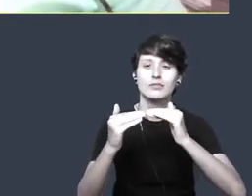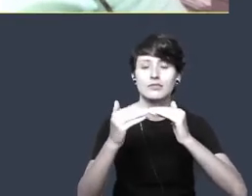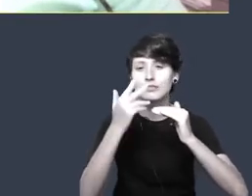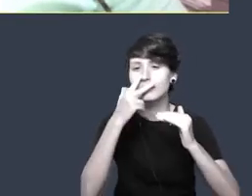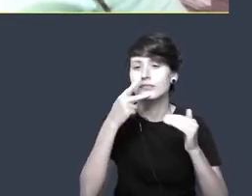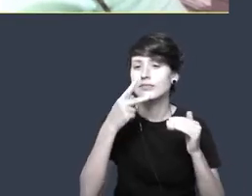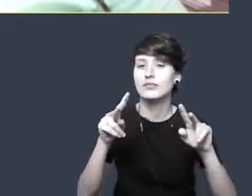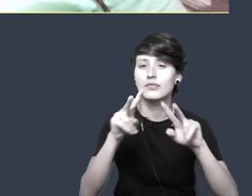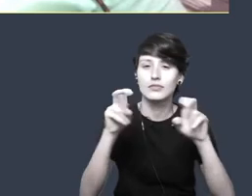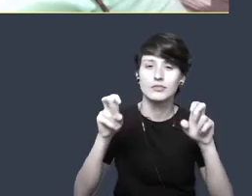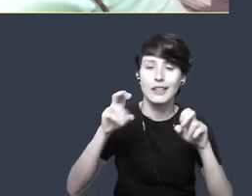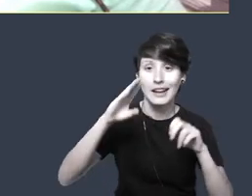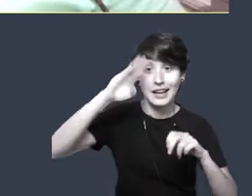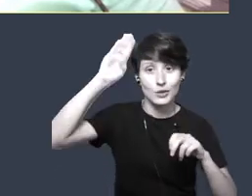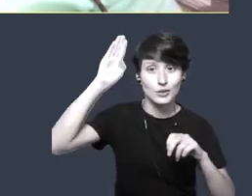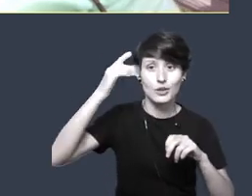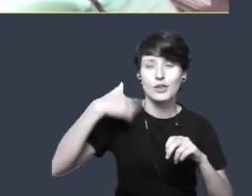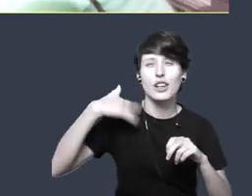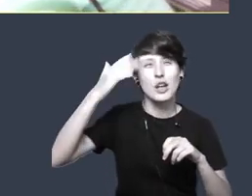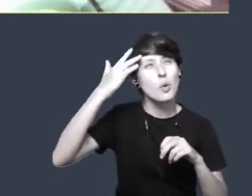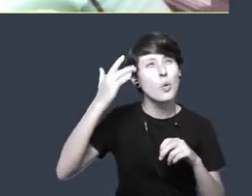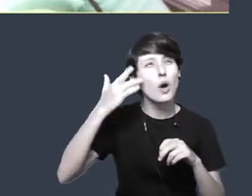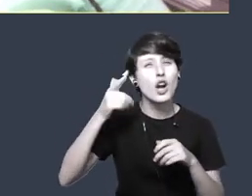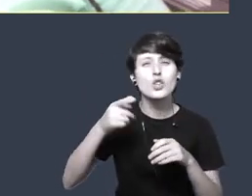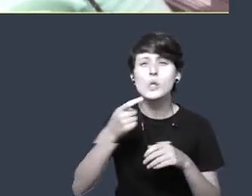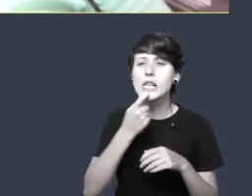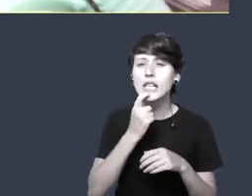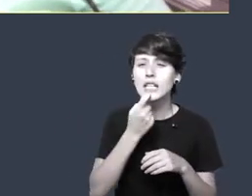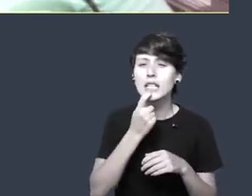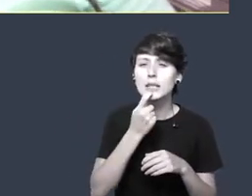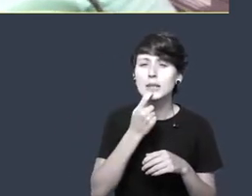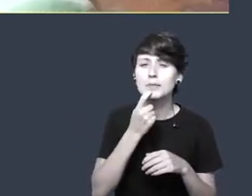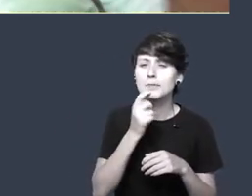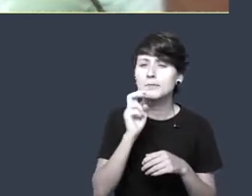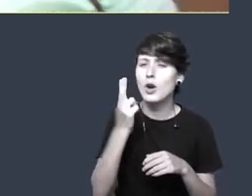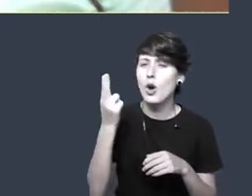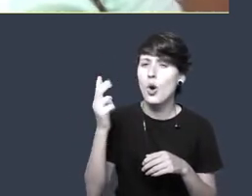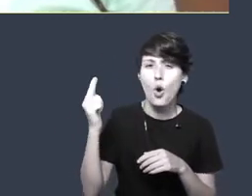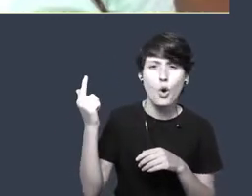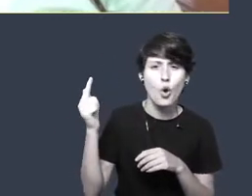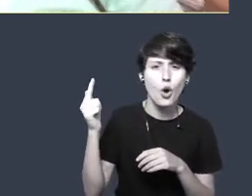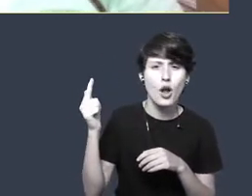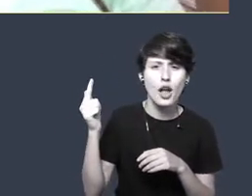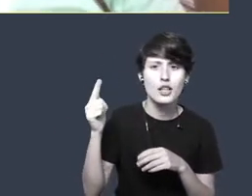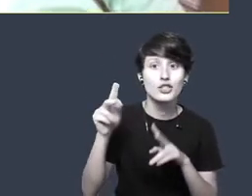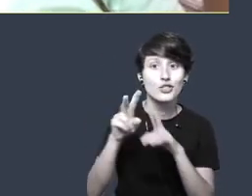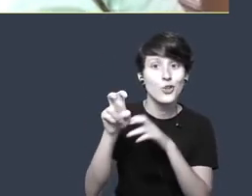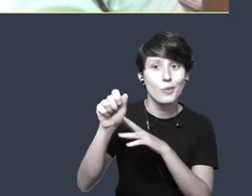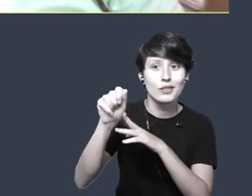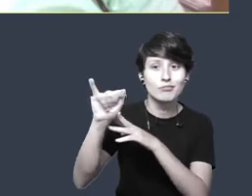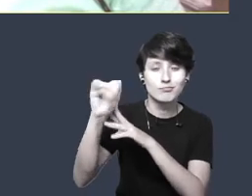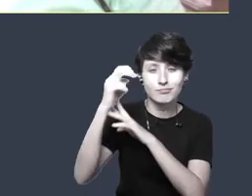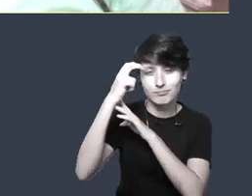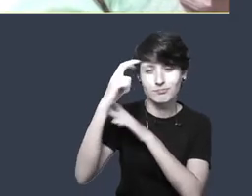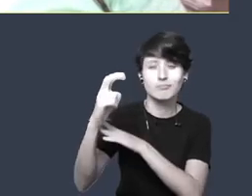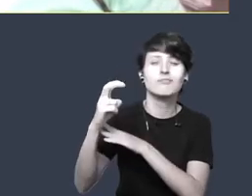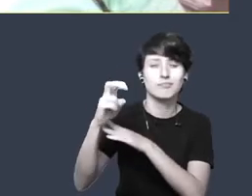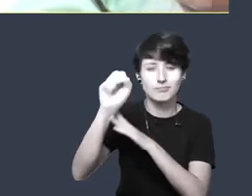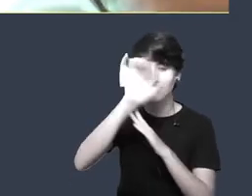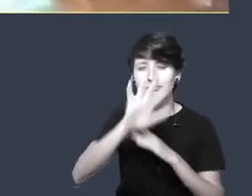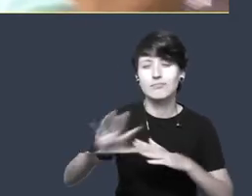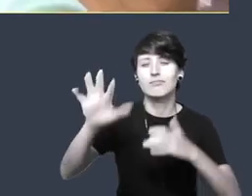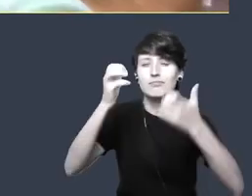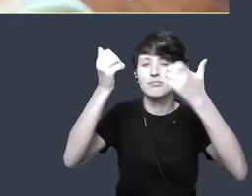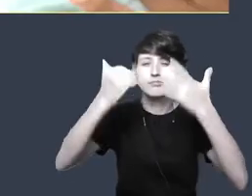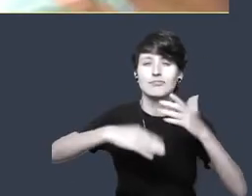graduação, tem uma graduação que eu acho que é de Campina Grande ou é de Goiás, de inteligência artificial, onde a ementa deles